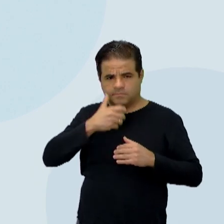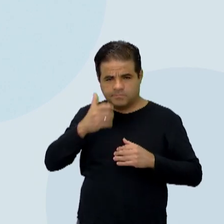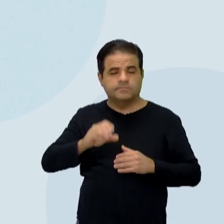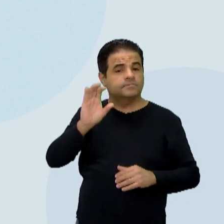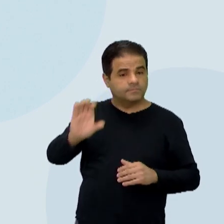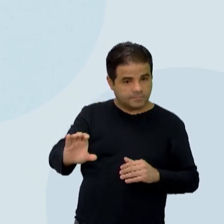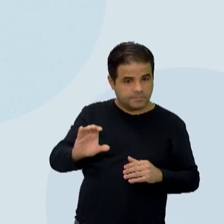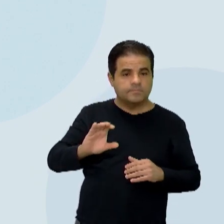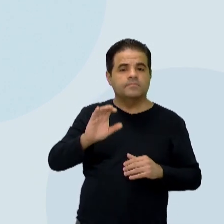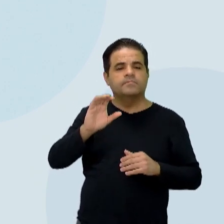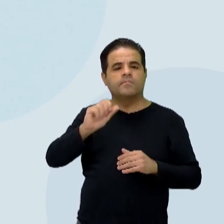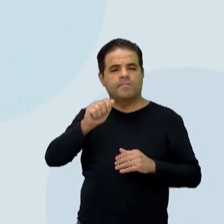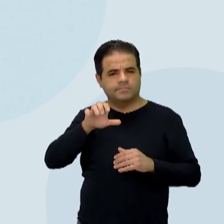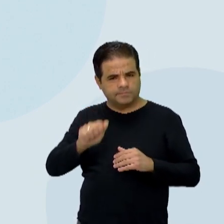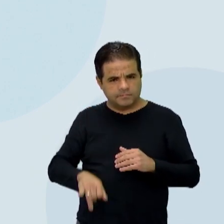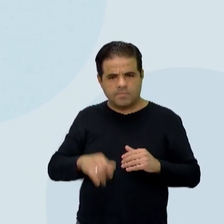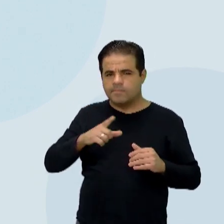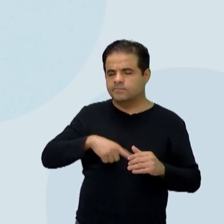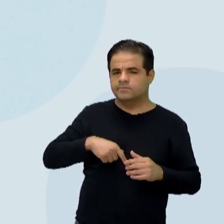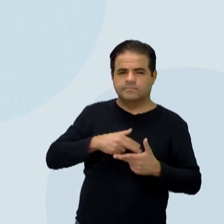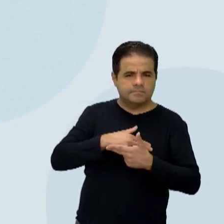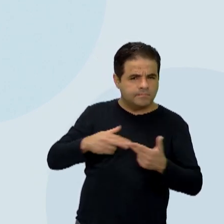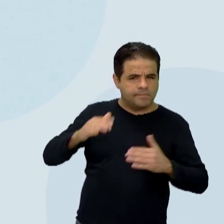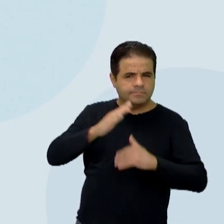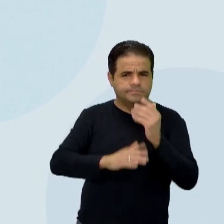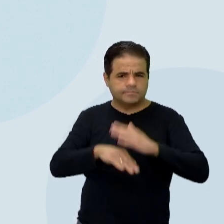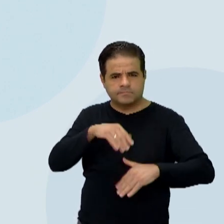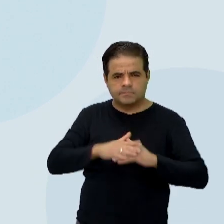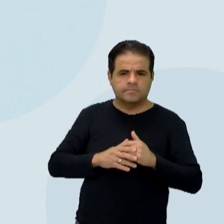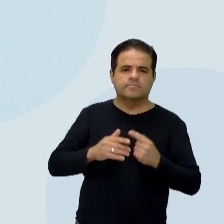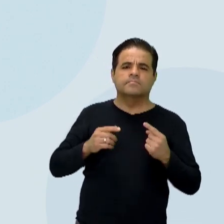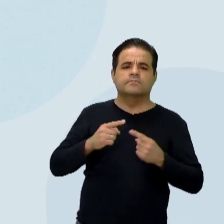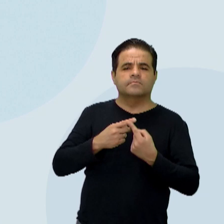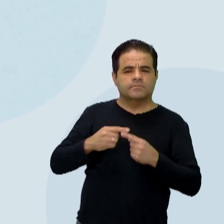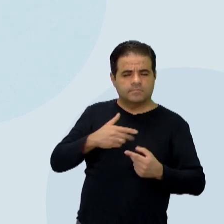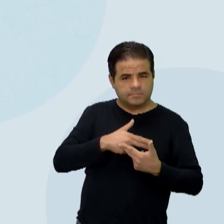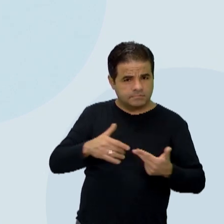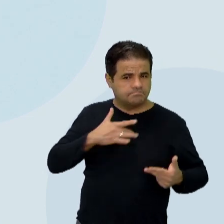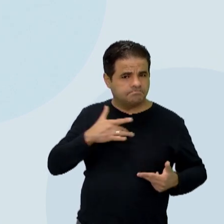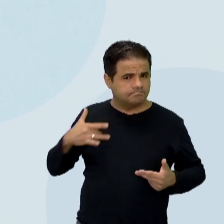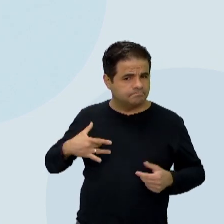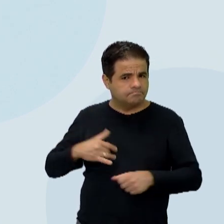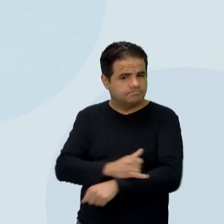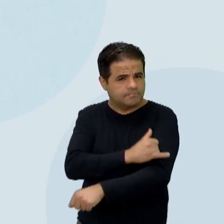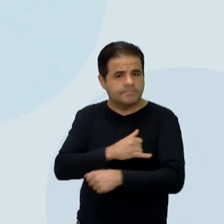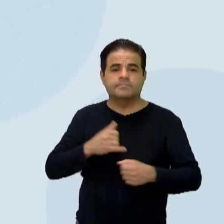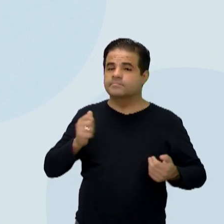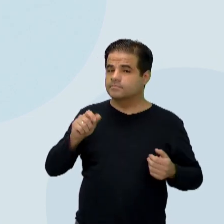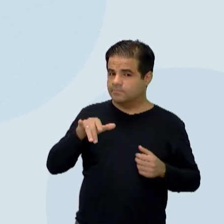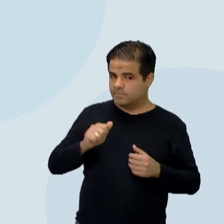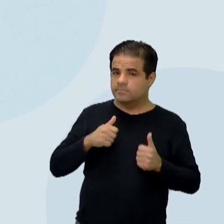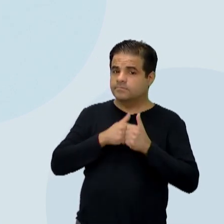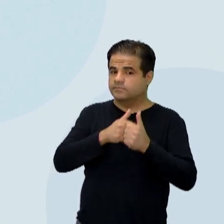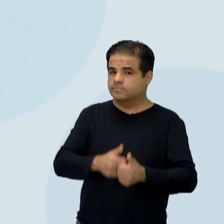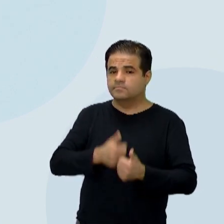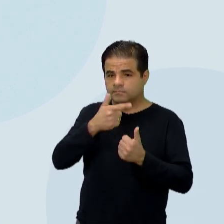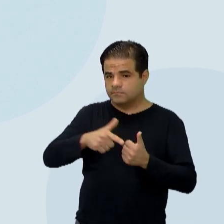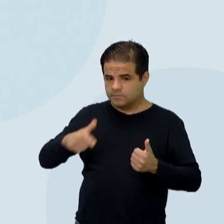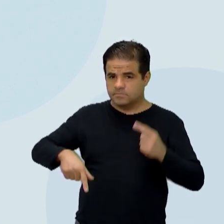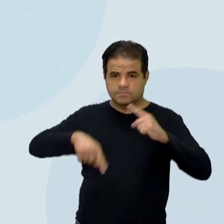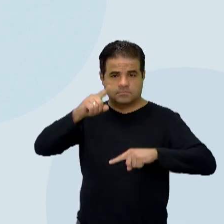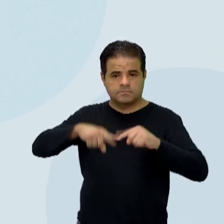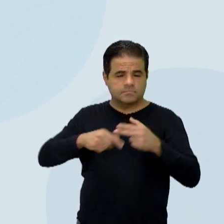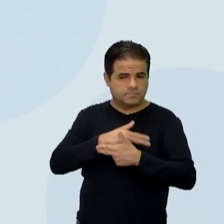frutas? C. O açaí possui ação antioxidante e gordura saudável? D. O açaí vem acompanhado de